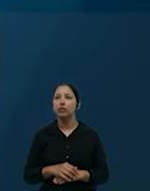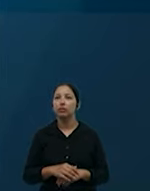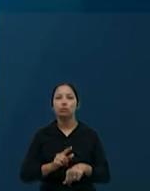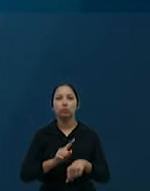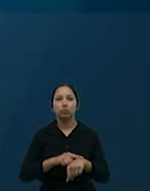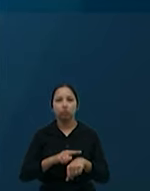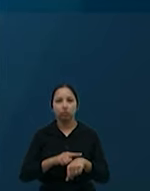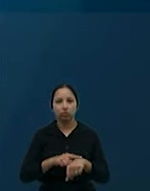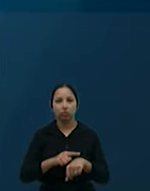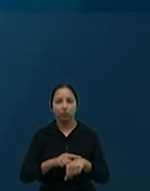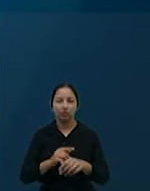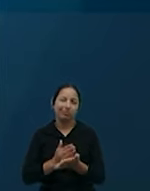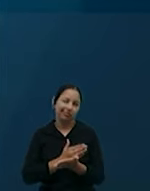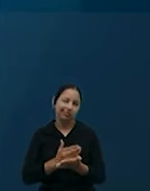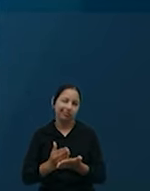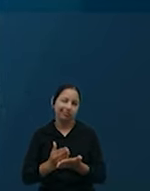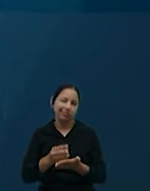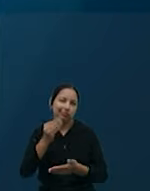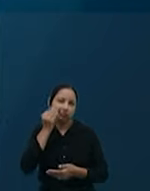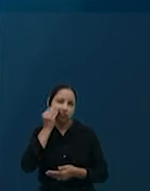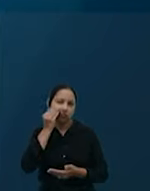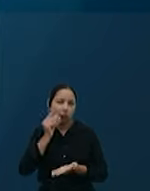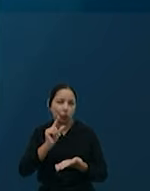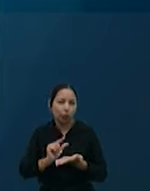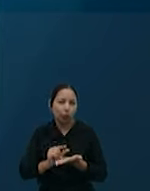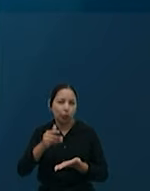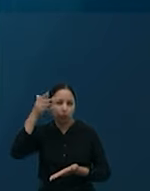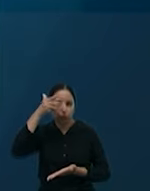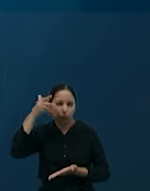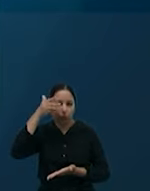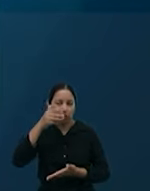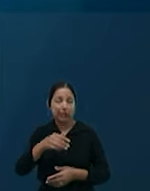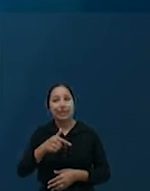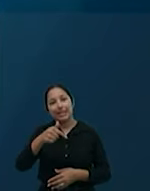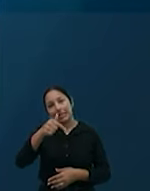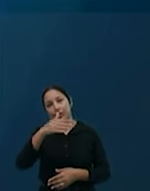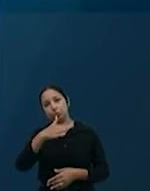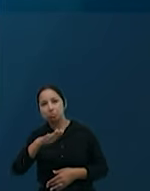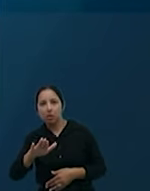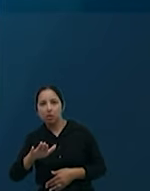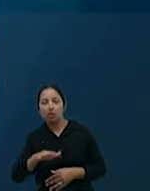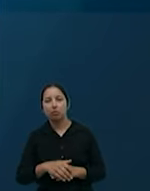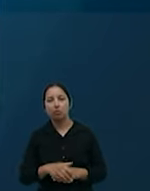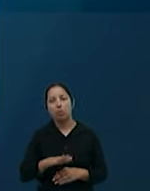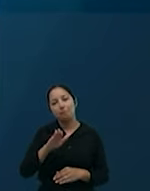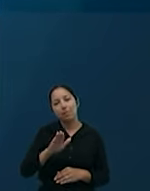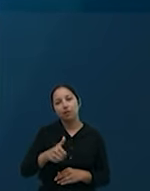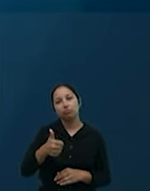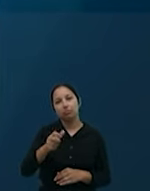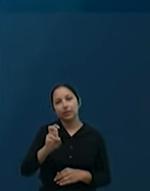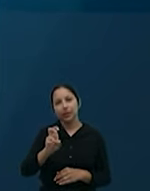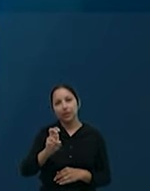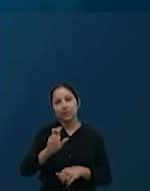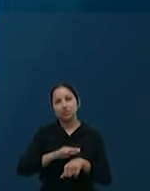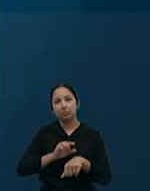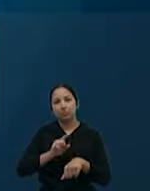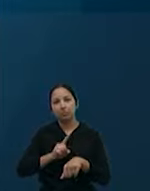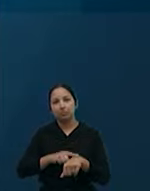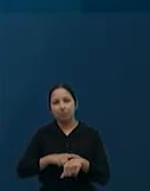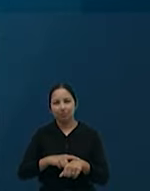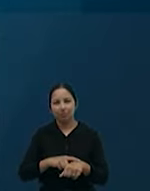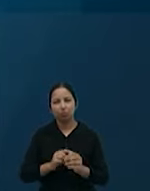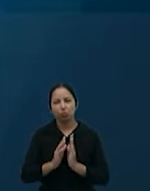agradeço se puderem reduzir a menos de 7,5 ou a menos de 15 para aqueles que têm o tempo total. Então, eu vou passar